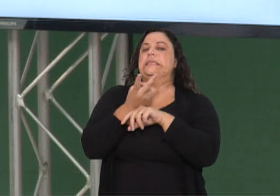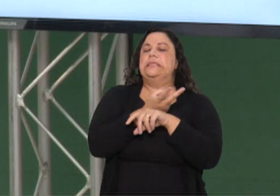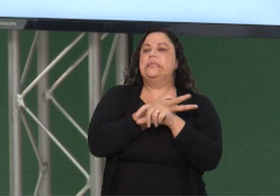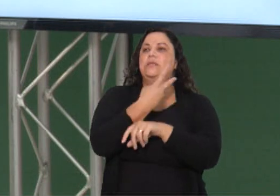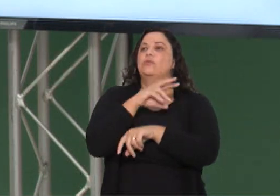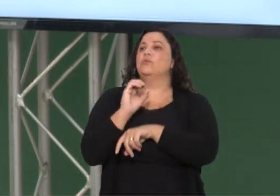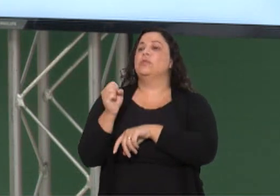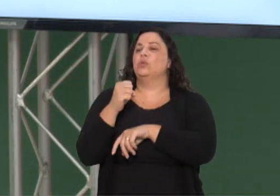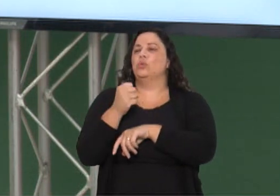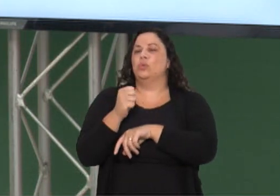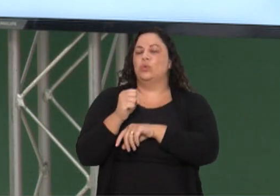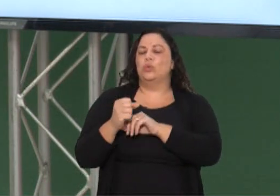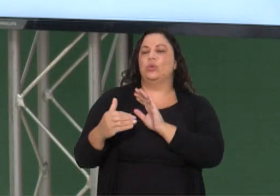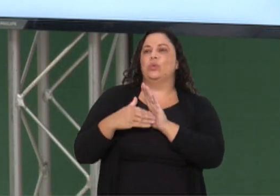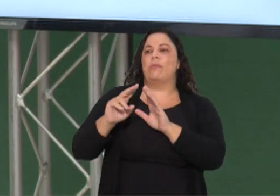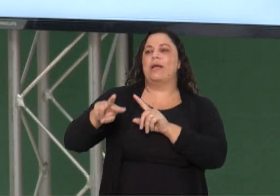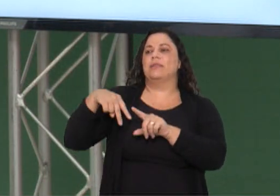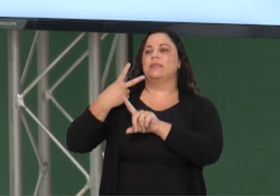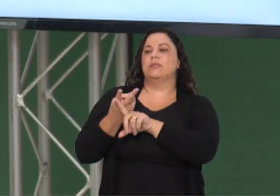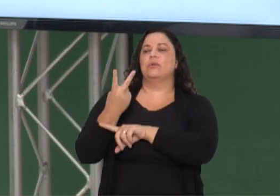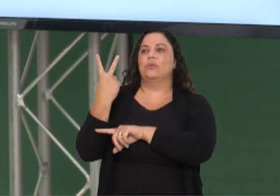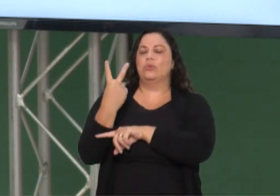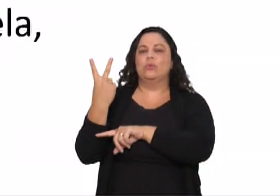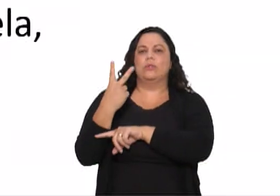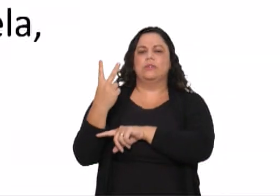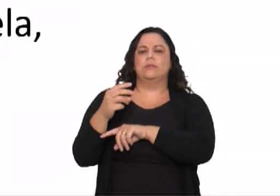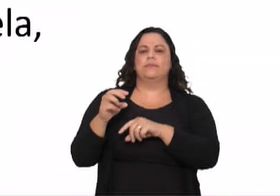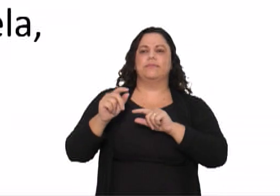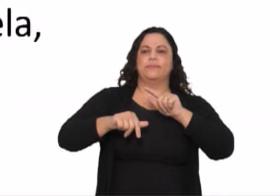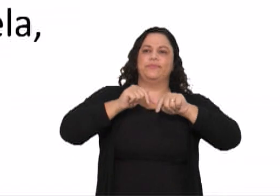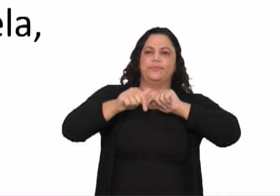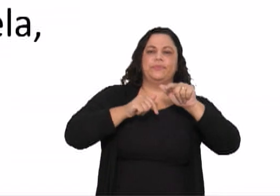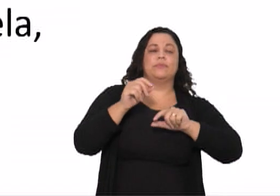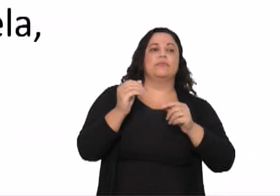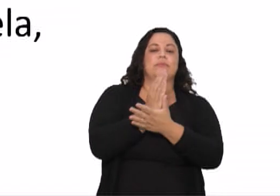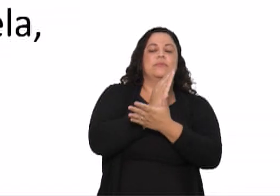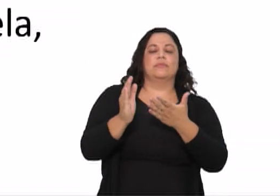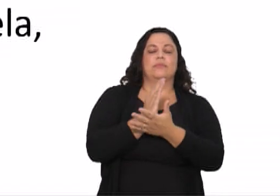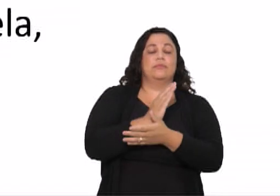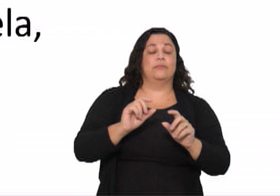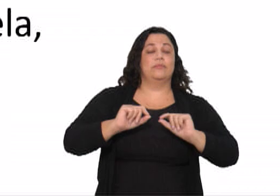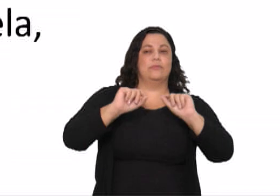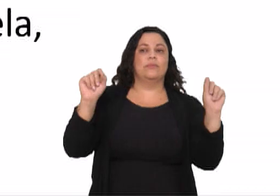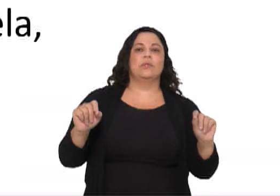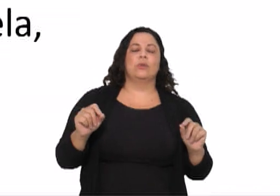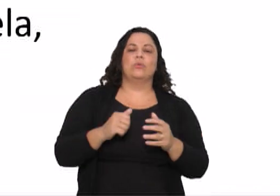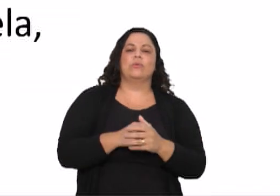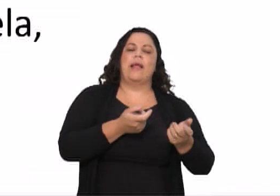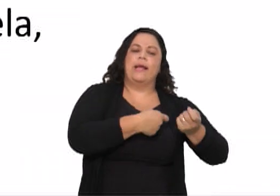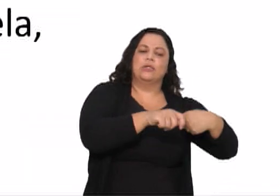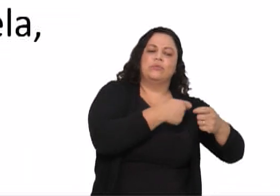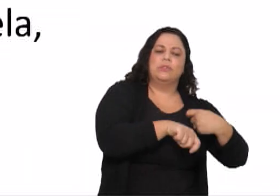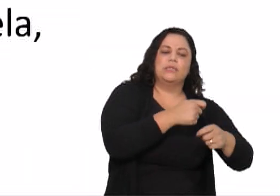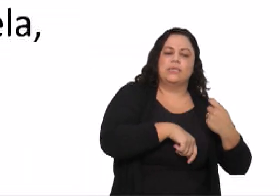os 30 que formavam a Gerúsia, faziam 3 funções. Quase uma divisão bem interessante. Função